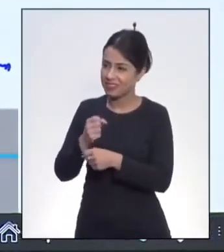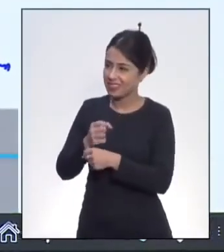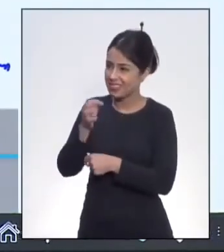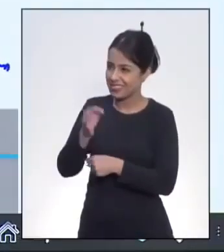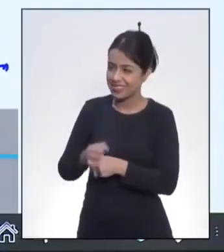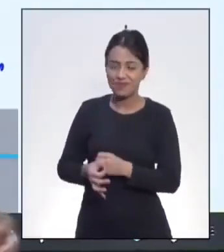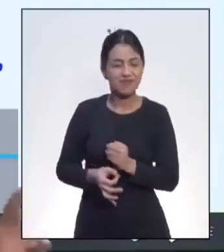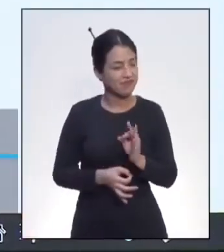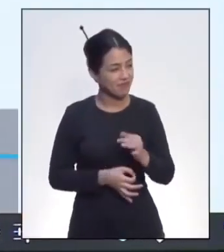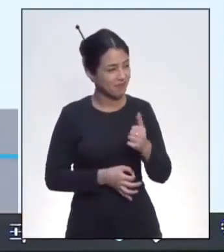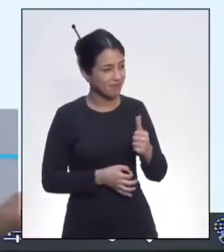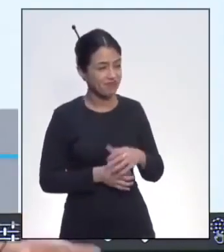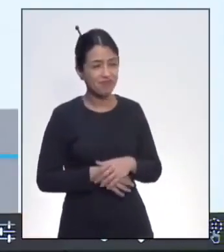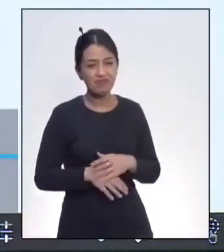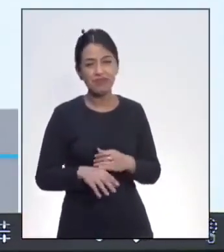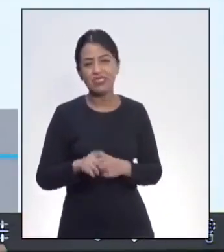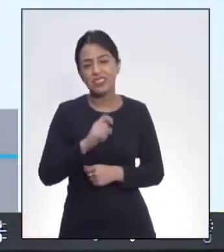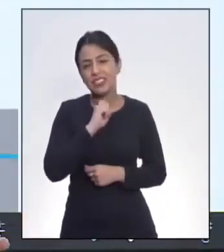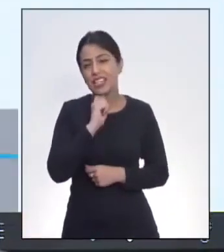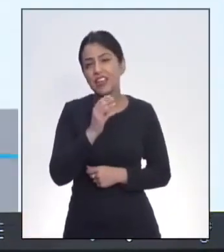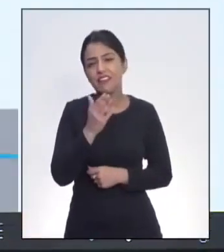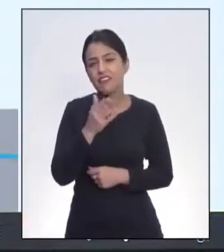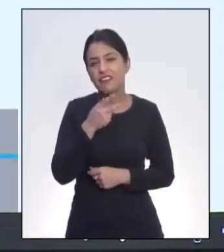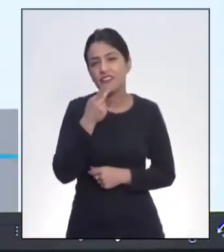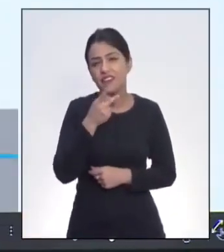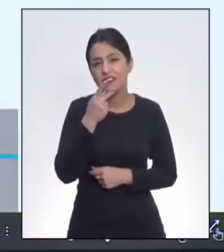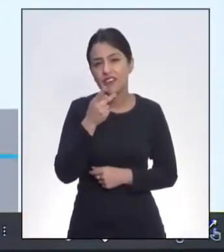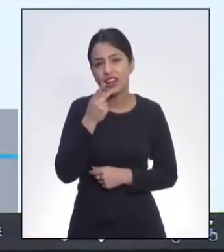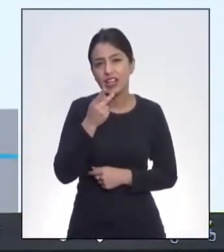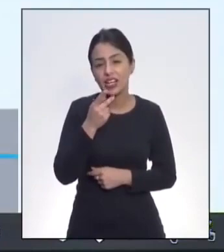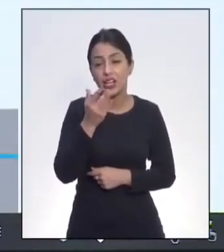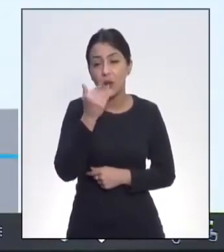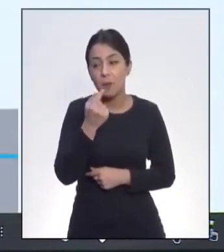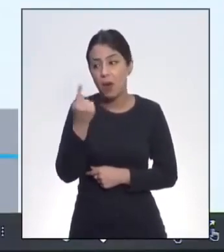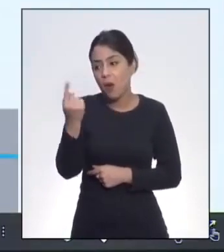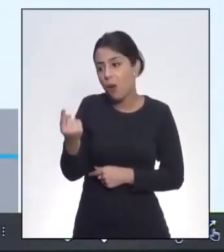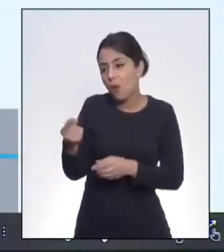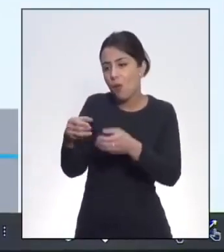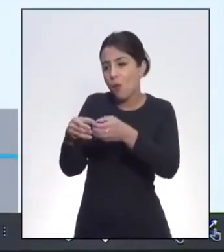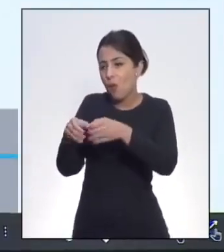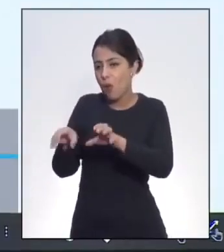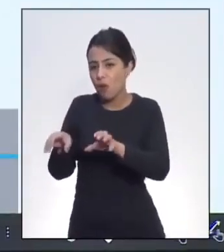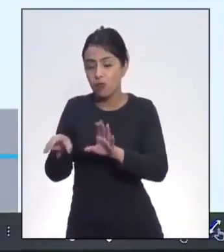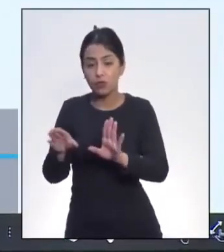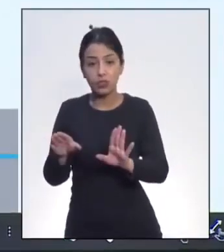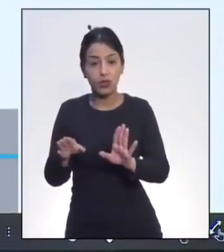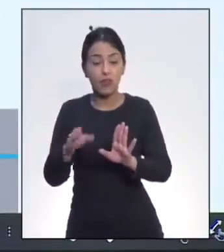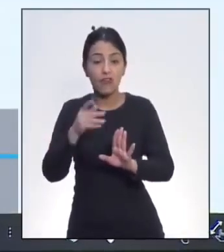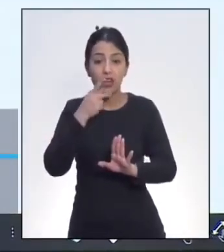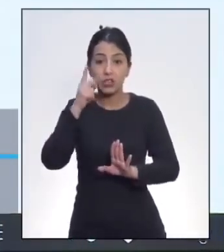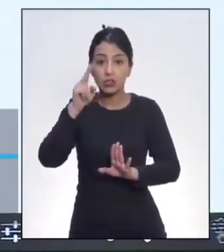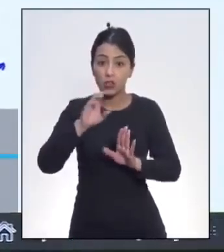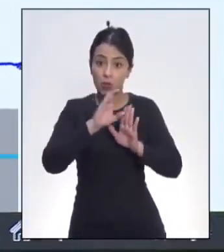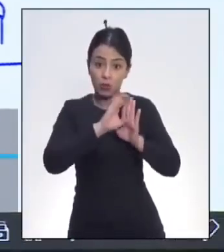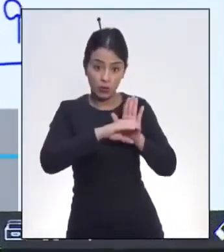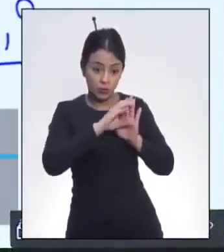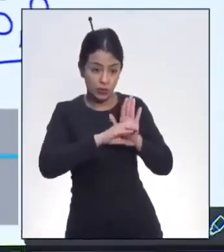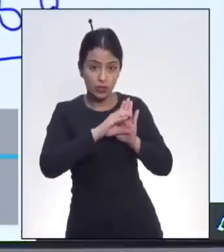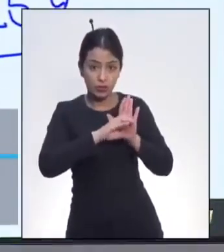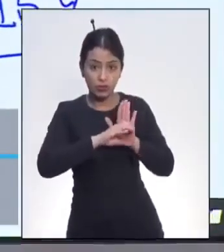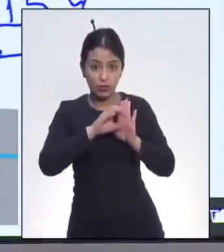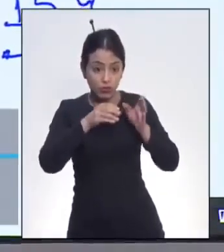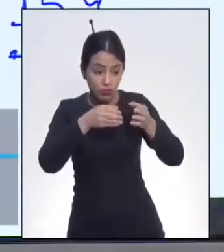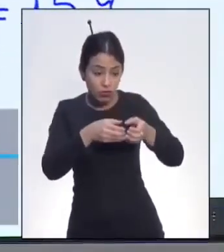que consumiu, por exemplo, unidades de ovos. Então, a unidade que a gente usa para trabalhar esse conceito de múltiplos, aí no caso